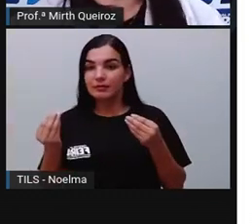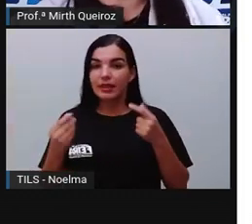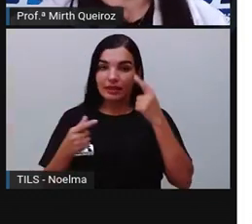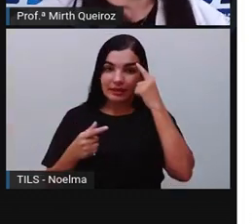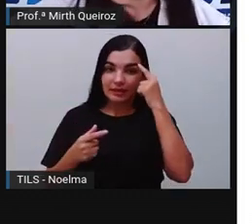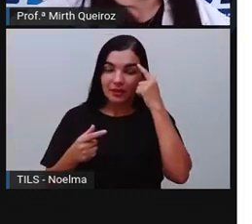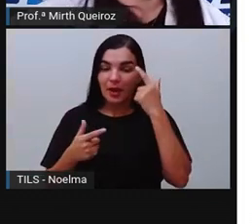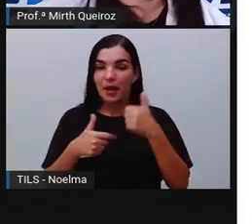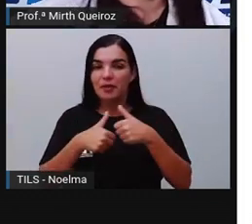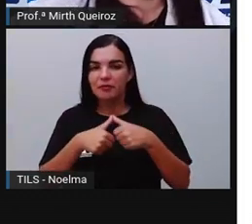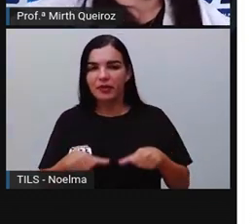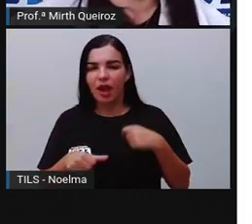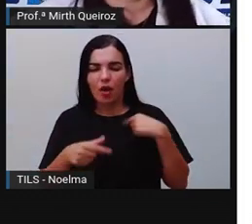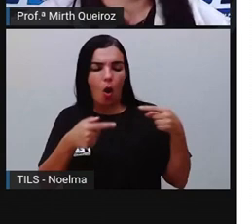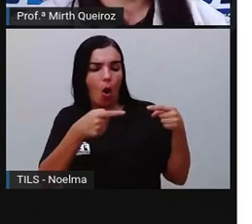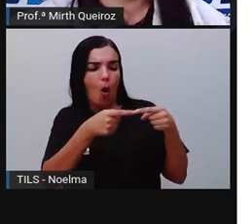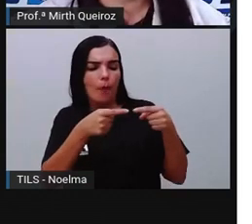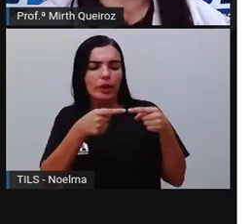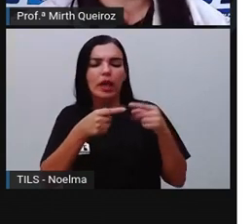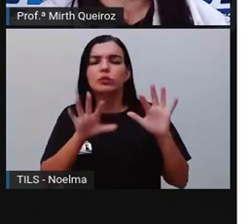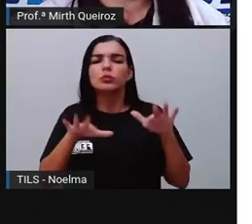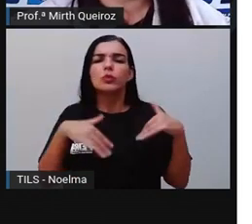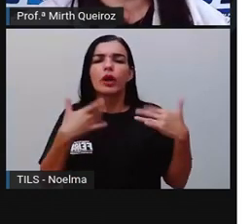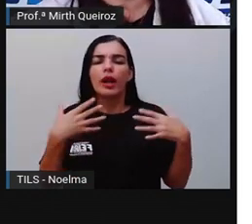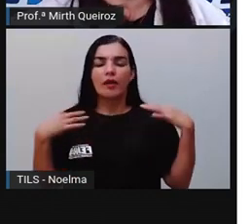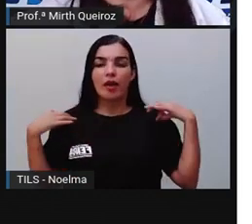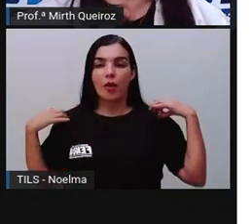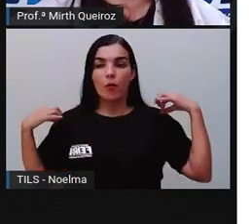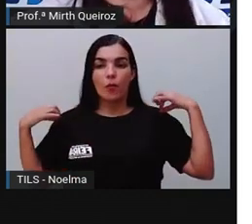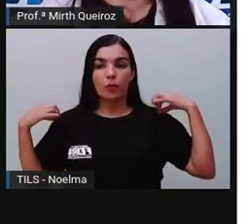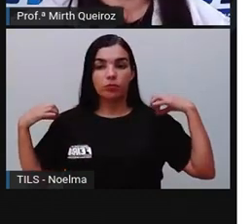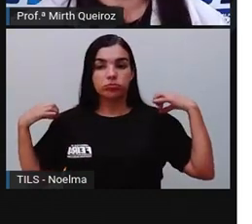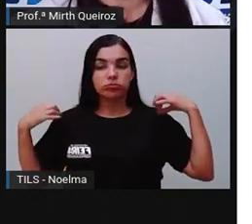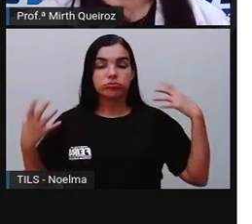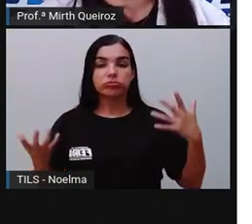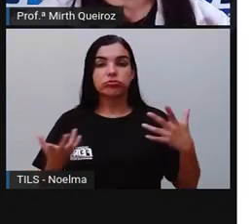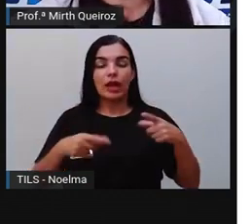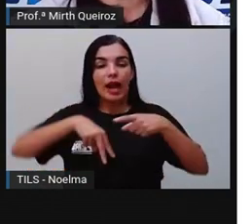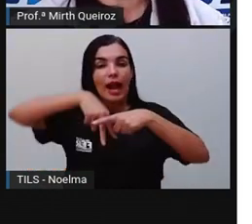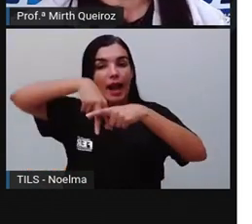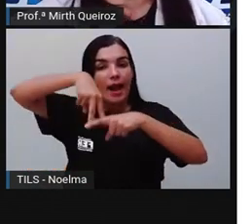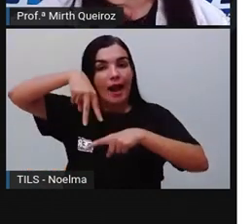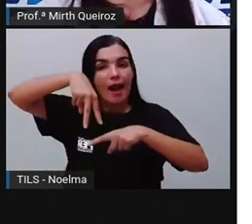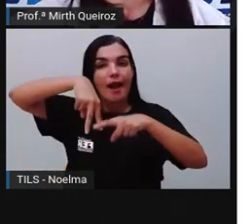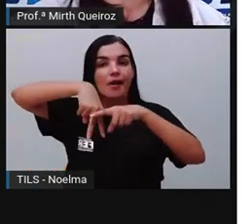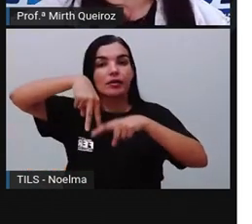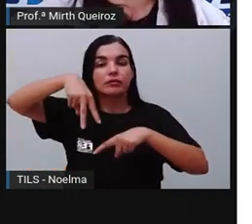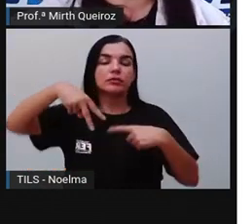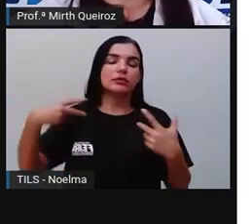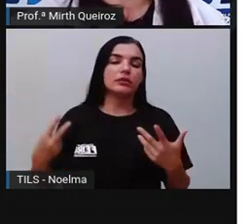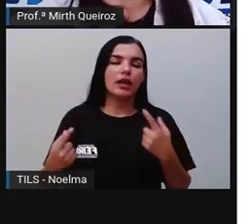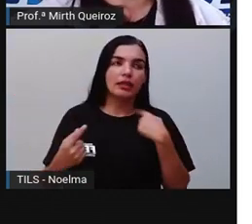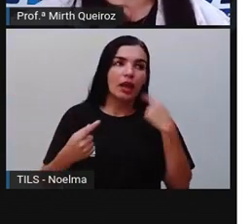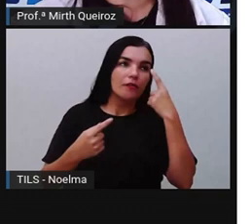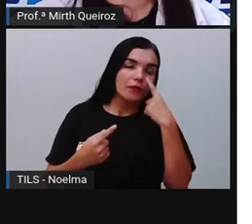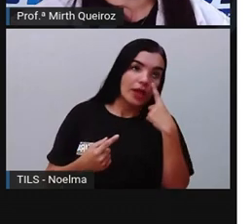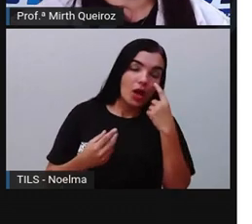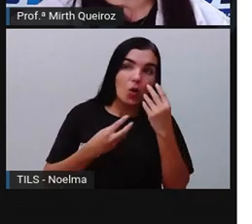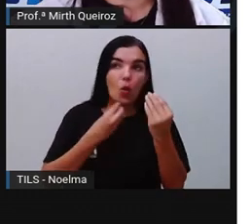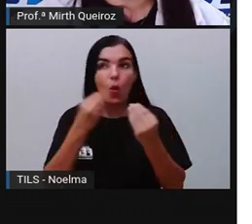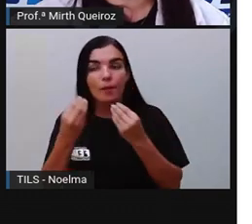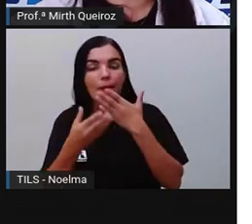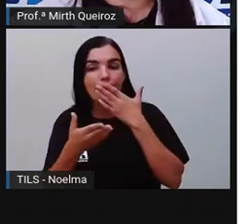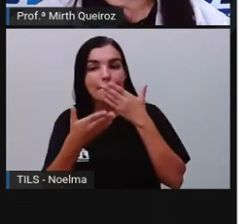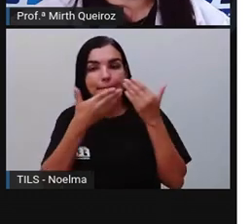uma saia, ou eu posso usar com uma calça, né? E ali vocês vão combinando possibilidades de que forma,